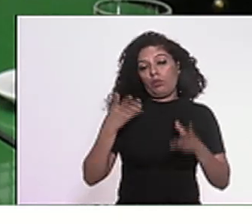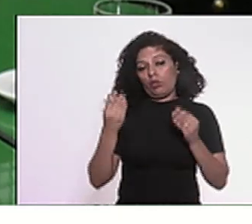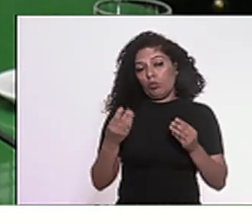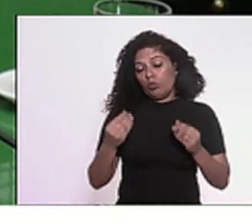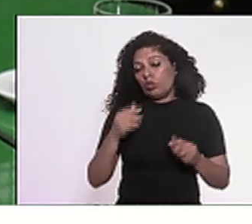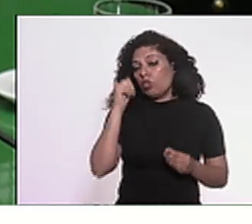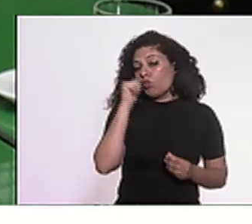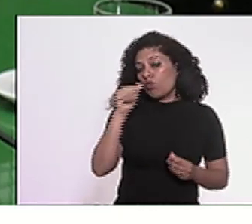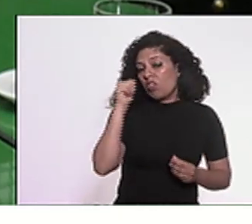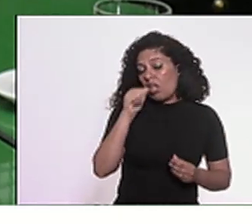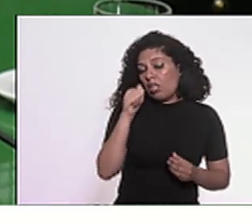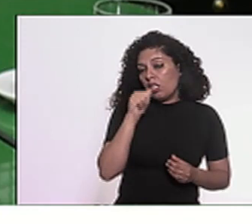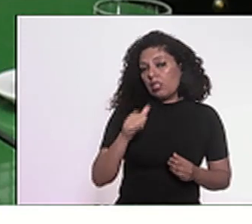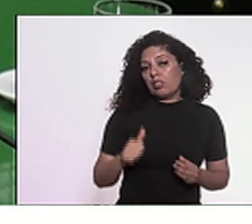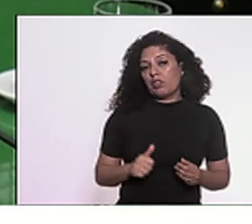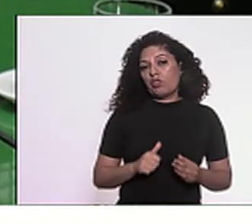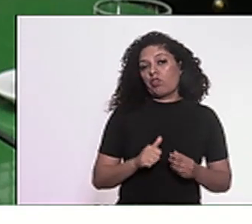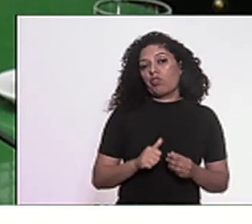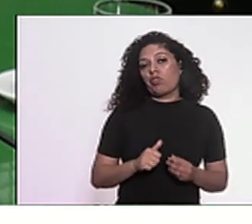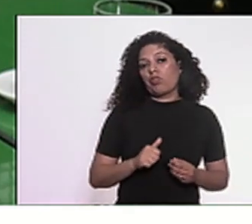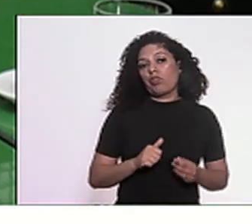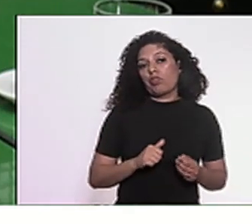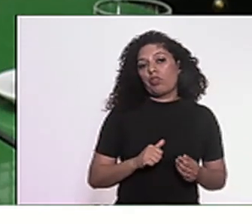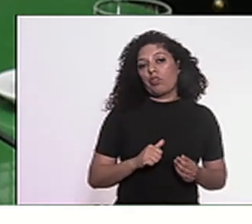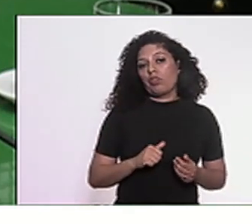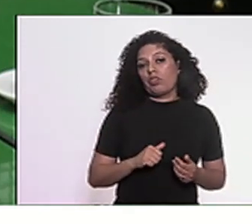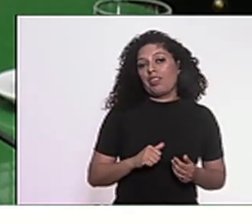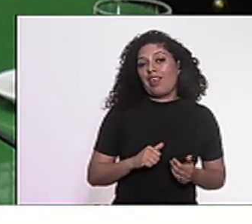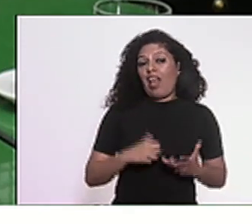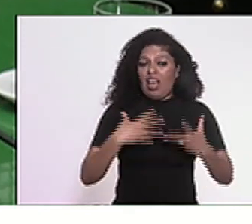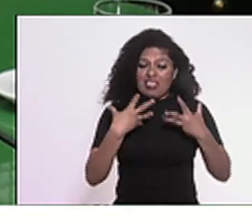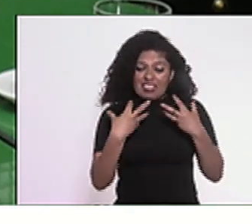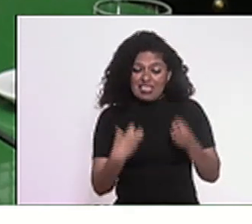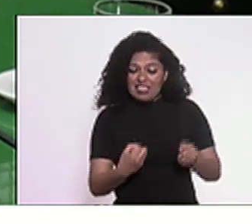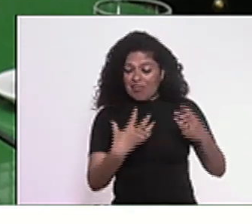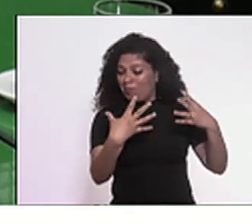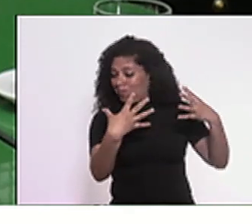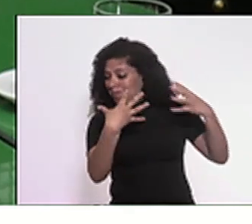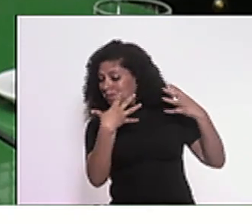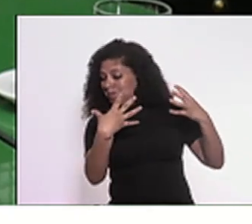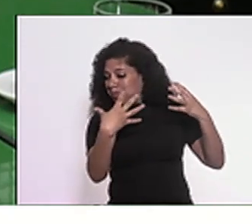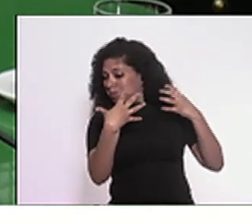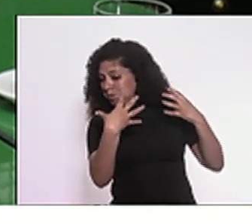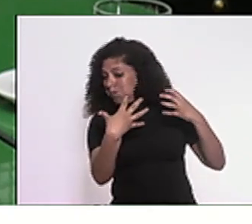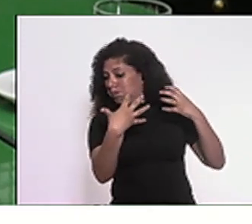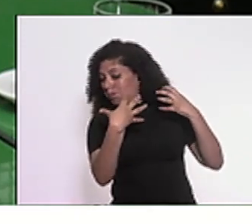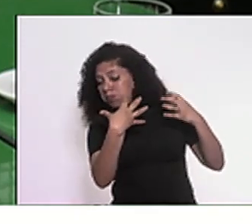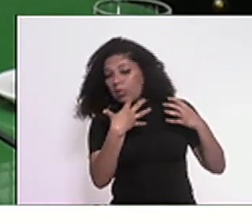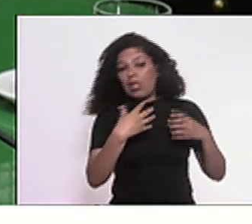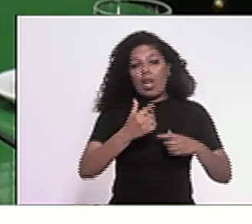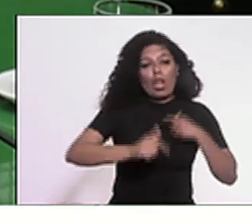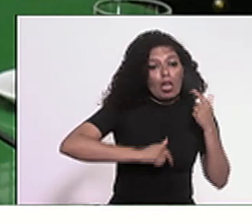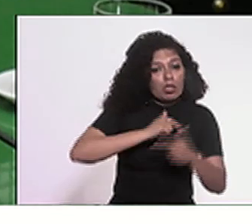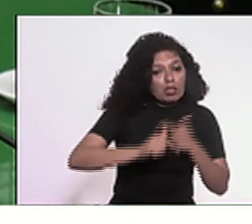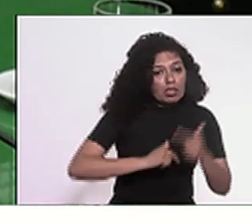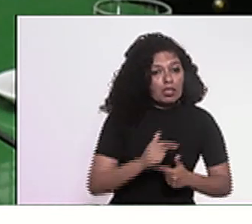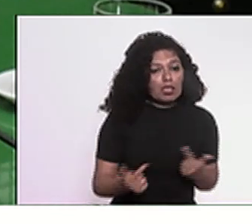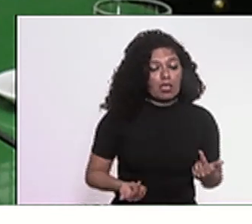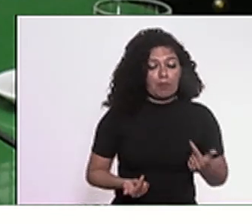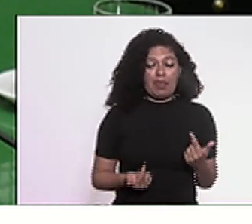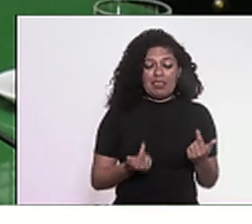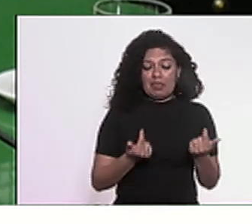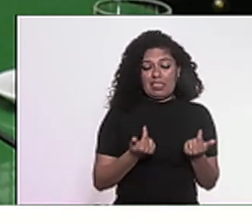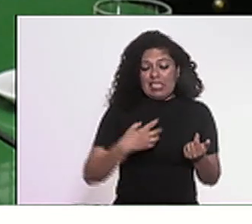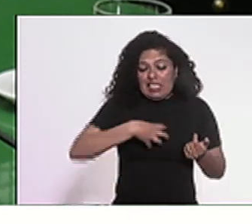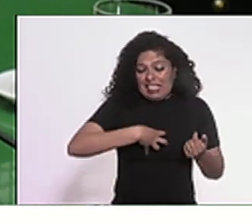as mulheres, elas muitas vezes convivem com esse ambiente de trabalho, né,